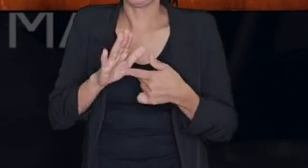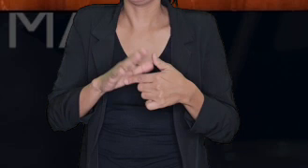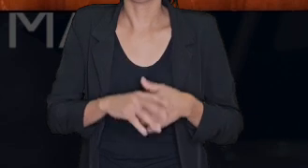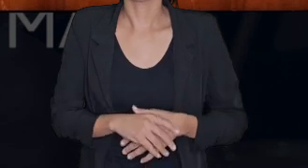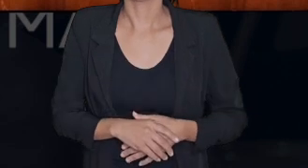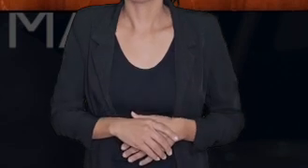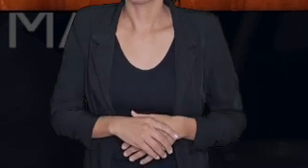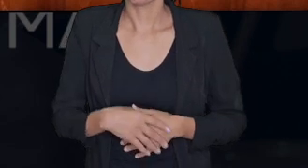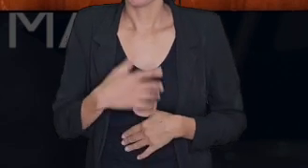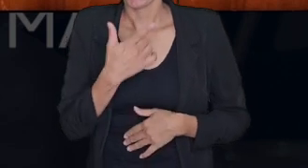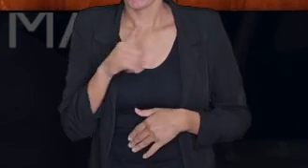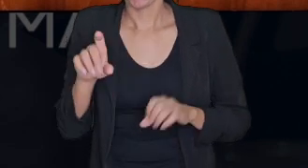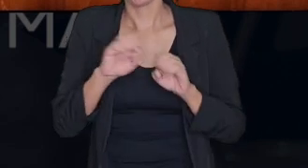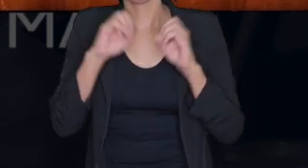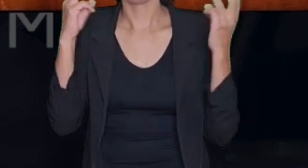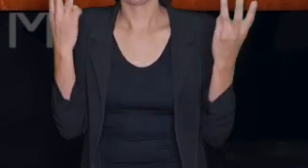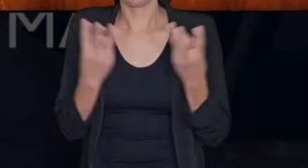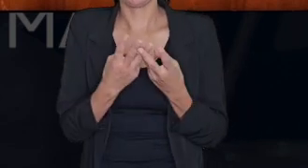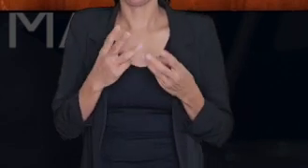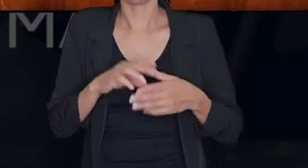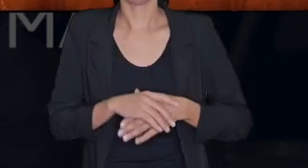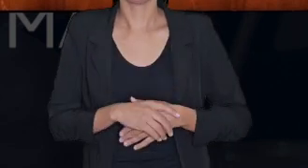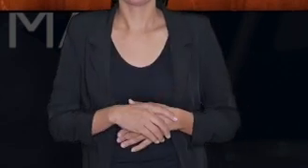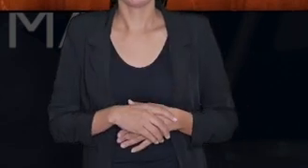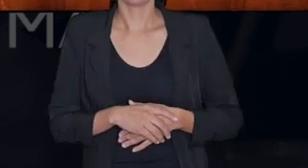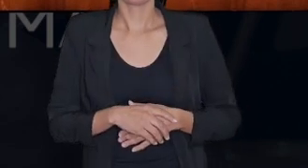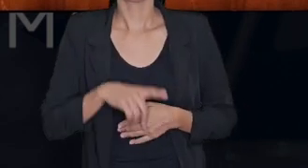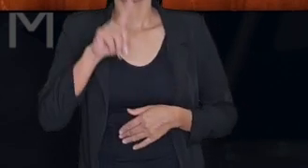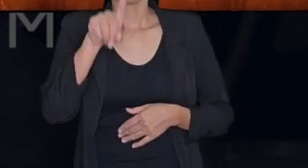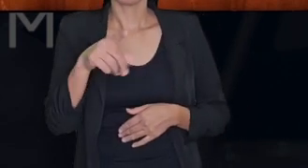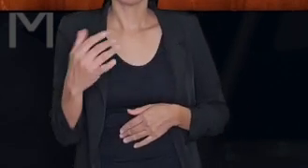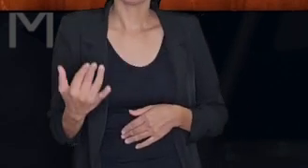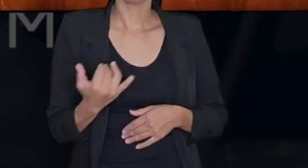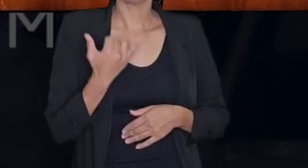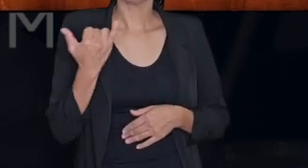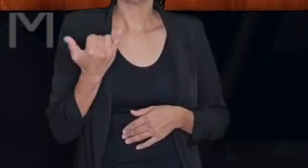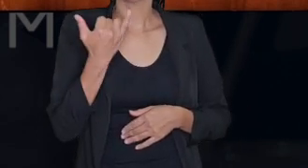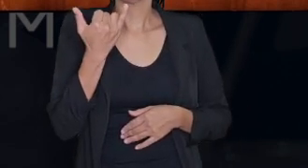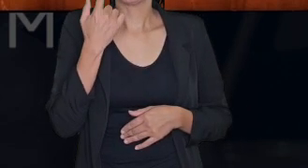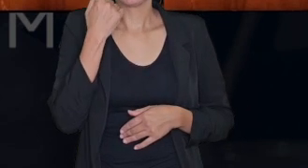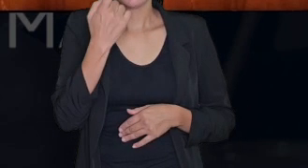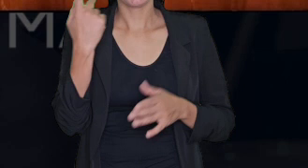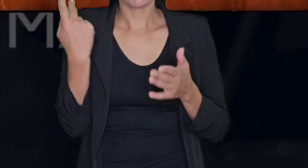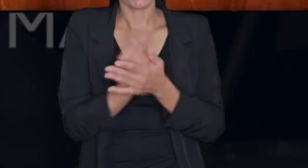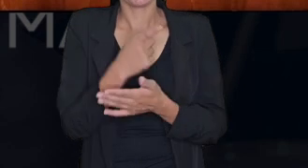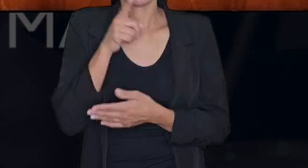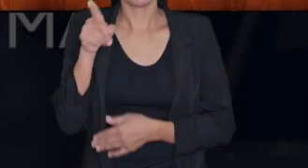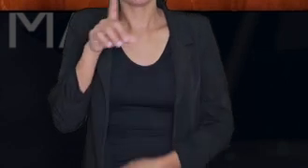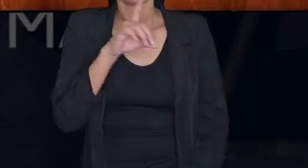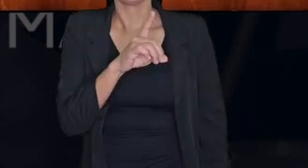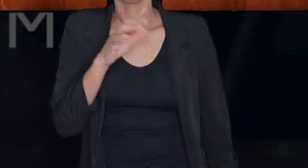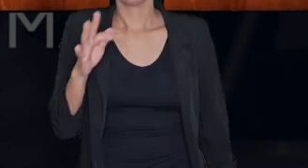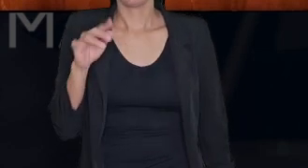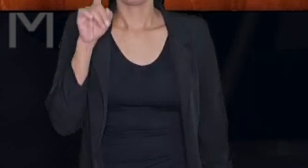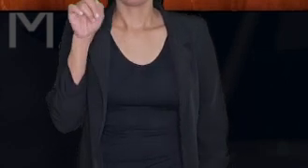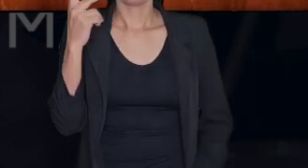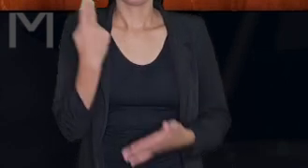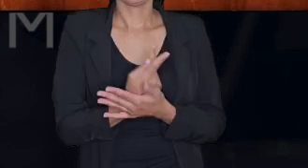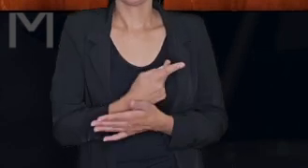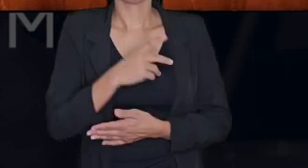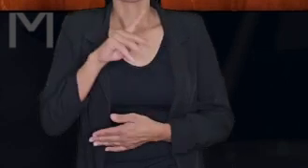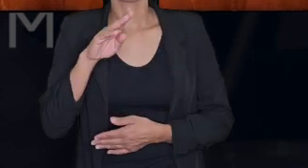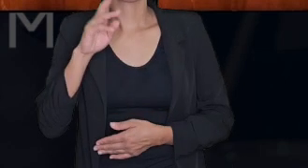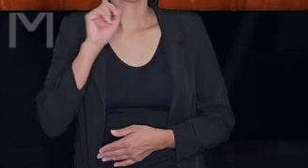a desenvoltura de um profissional. Próximo slide. É algo interessante que acontece muito